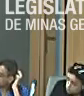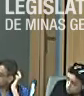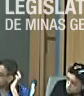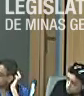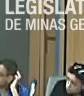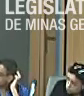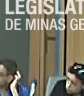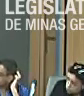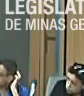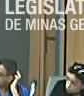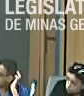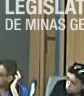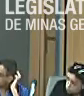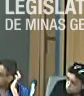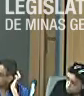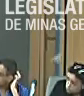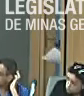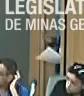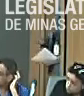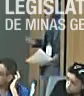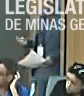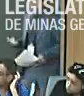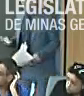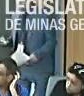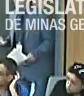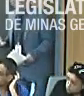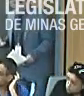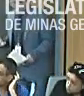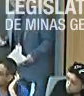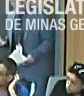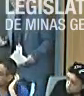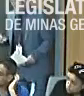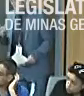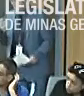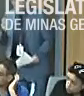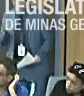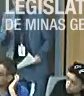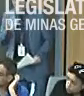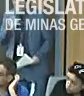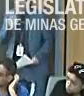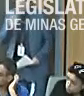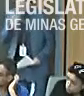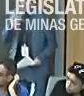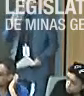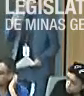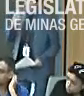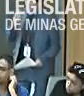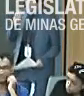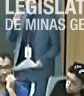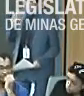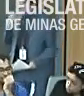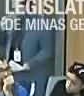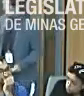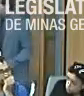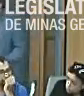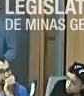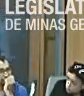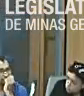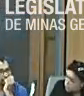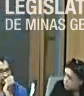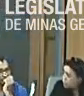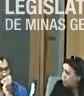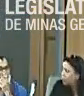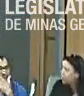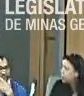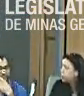que infelizmente protocolo projeto é depois da outra legislatura que se segue após o projeto e isso tem que mudar sabe então conto com o apoio de